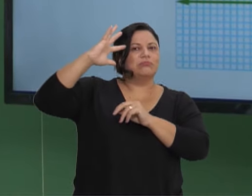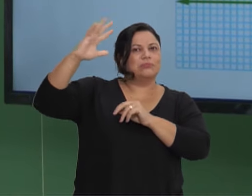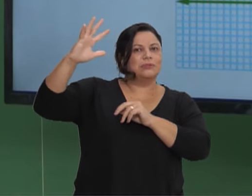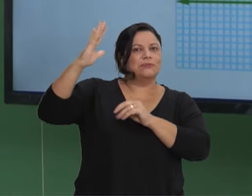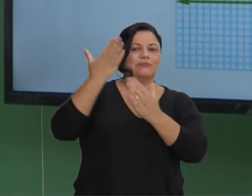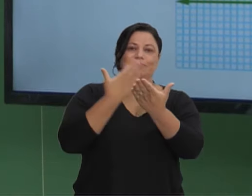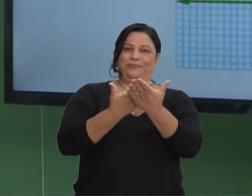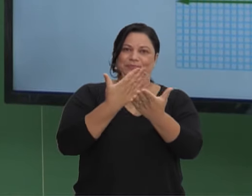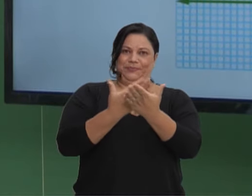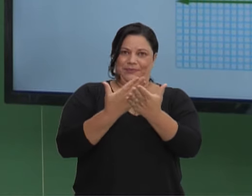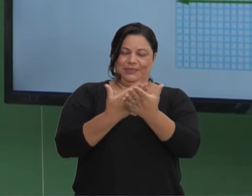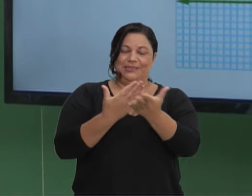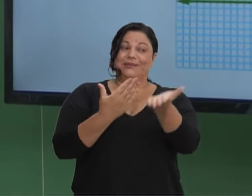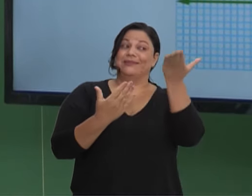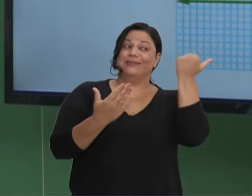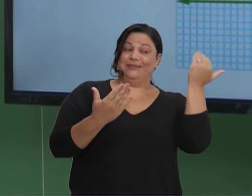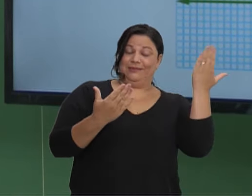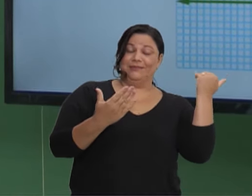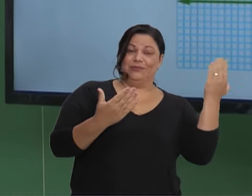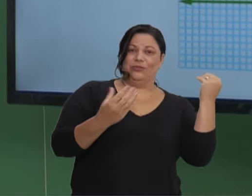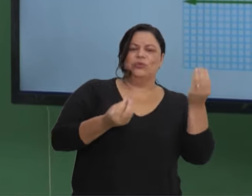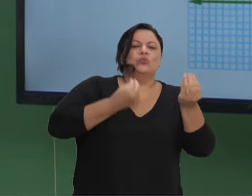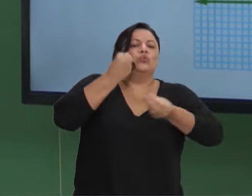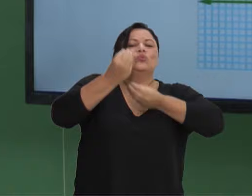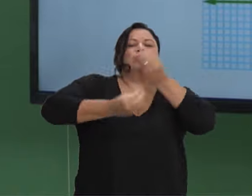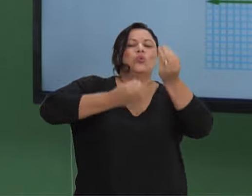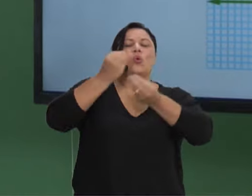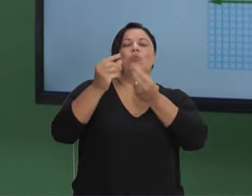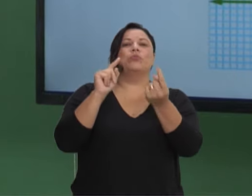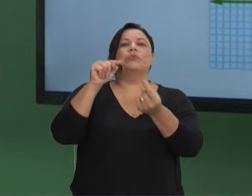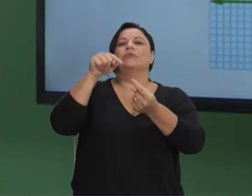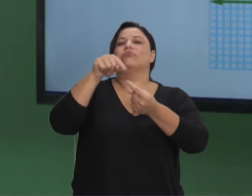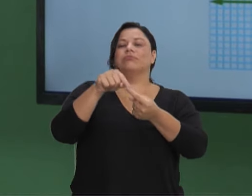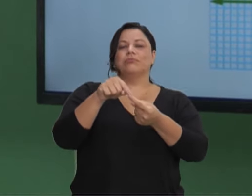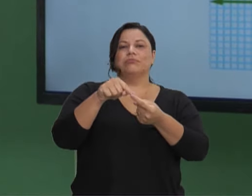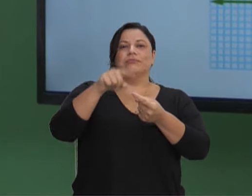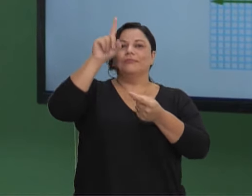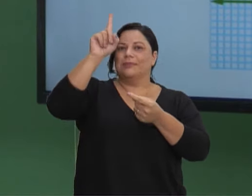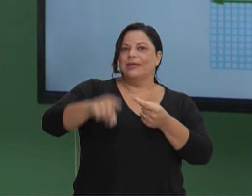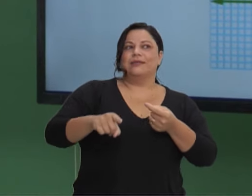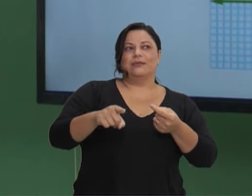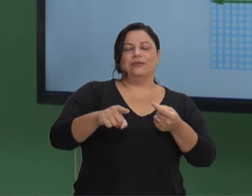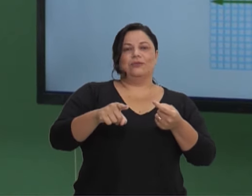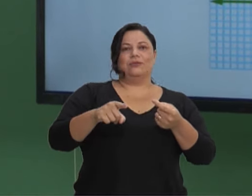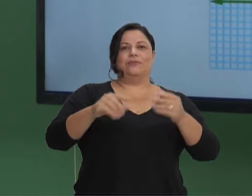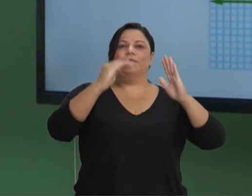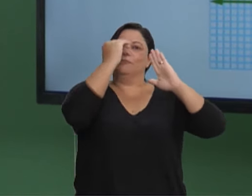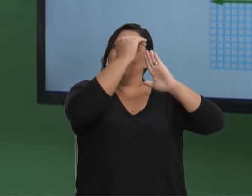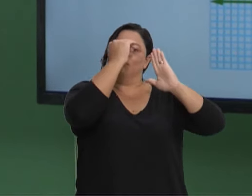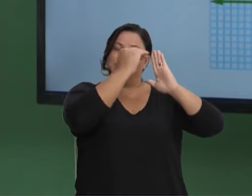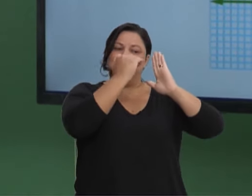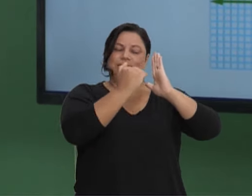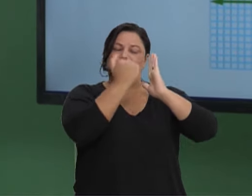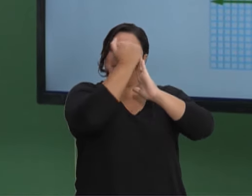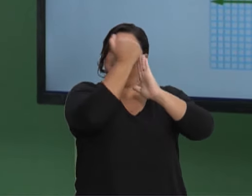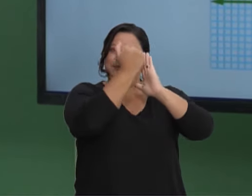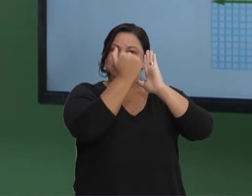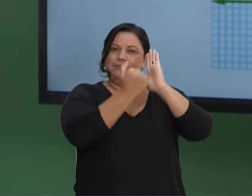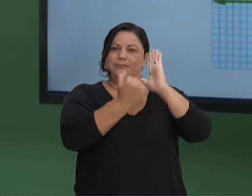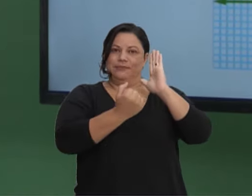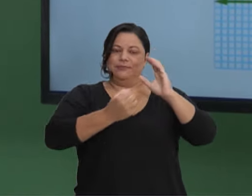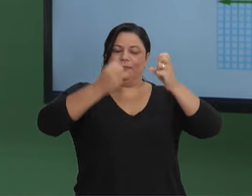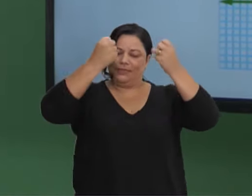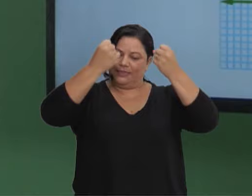pelas aulas anteriores, como a gente pode determinar isso. A gente vai determinar da forma bem passo a passo e depois a gente vai pegar